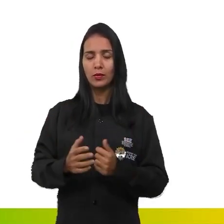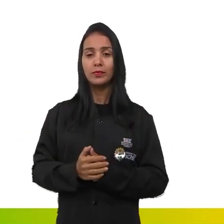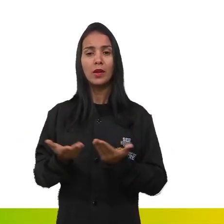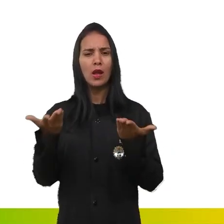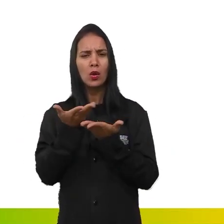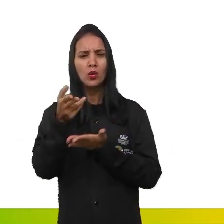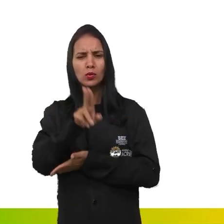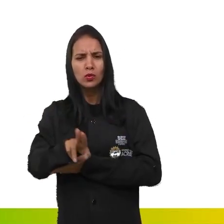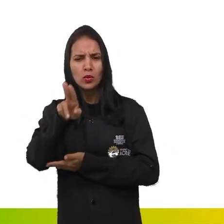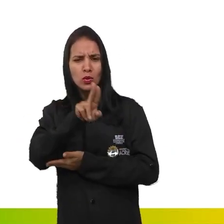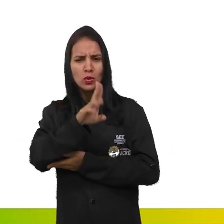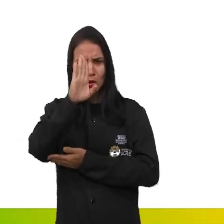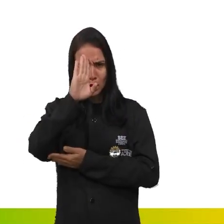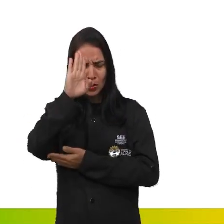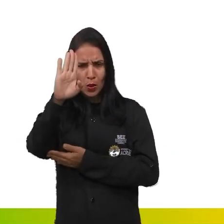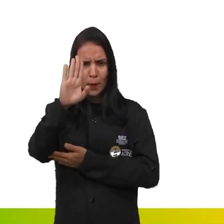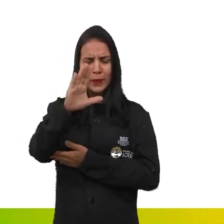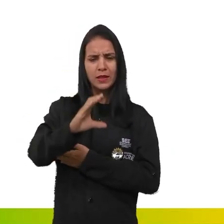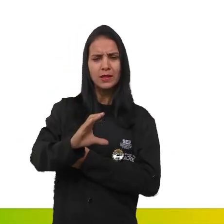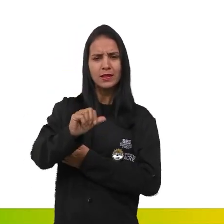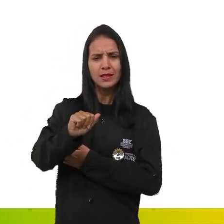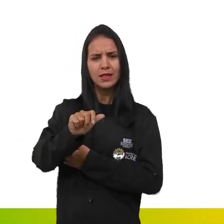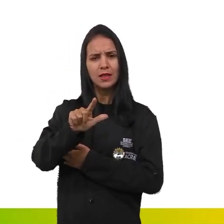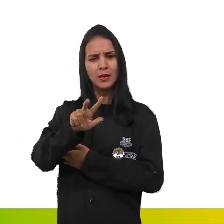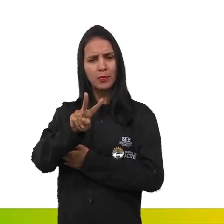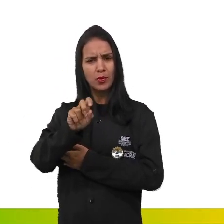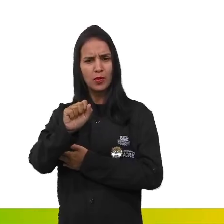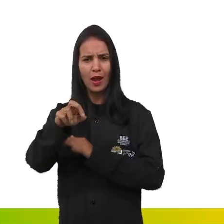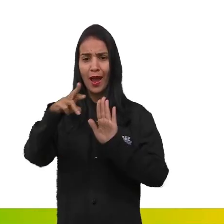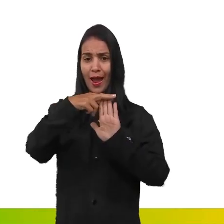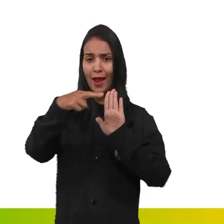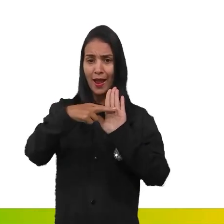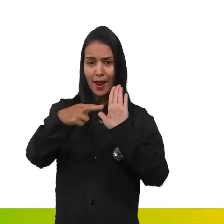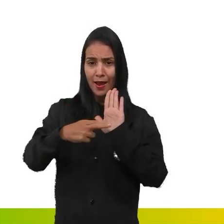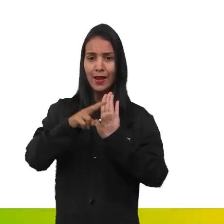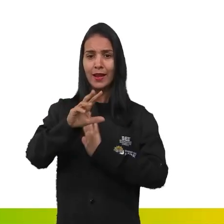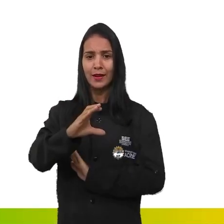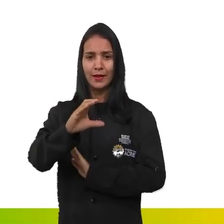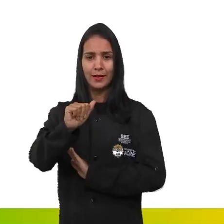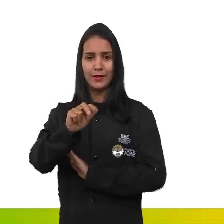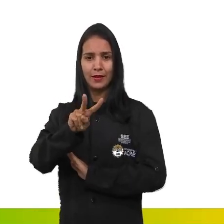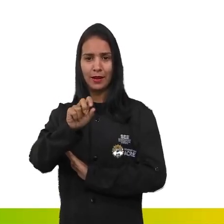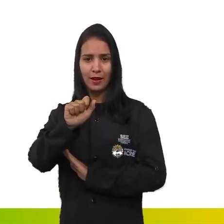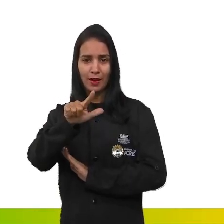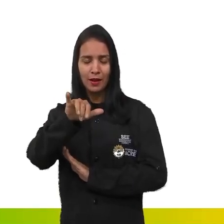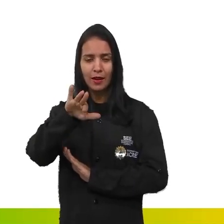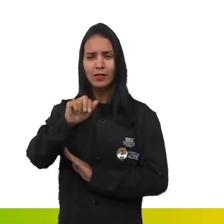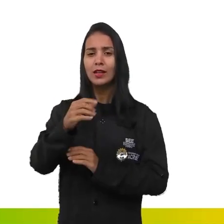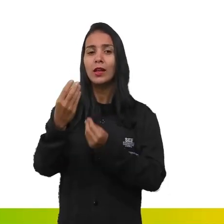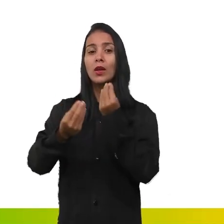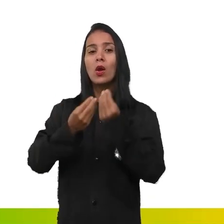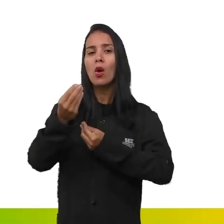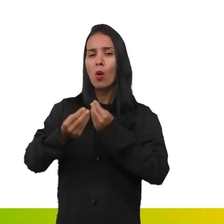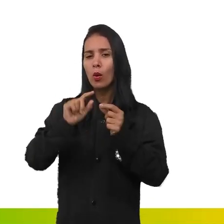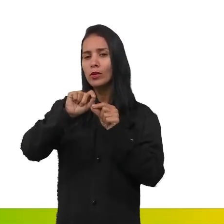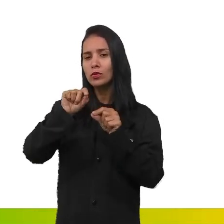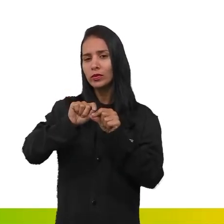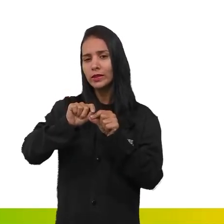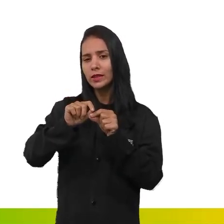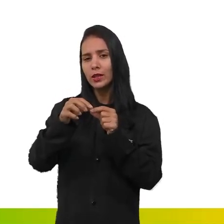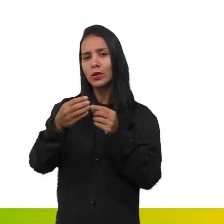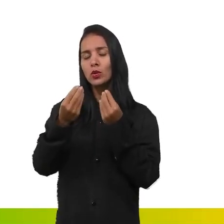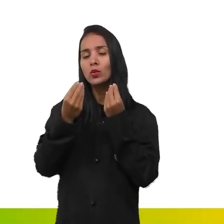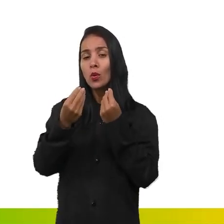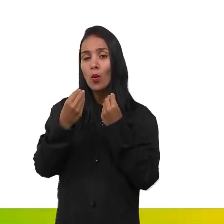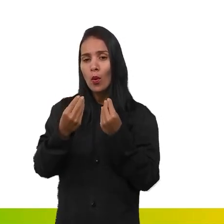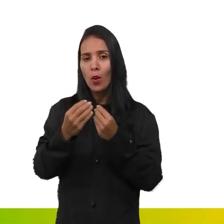que eu intersectei esses dois sólidos com esse plano beta. Aí eu tive a sorte